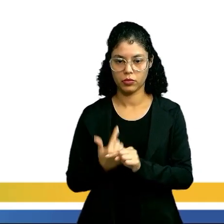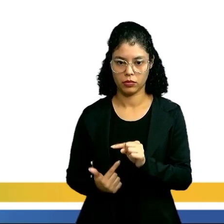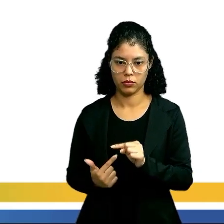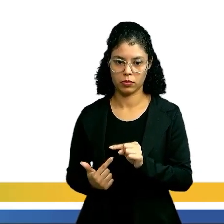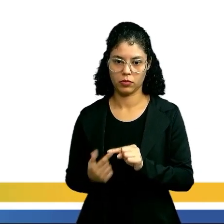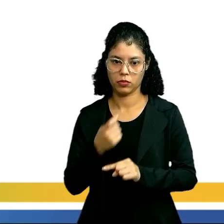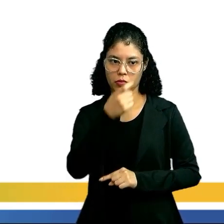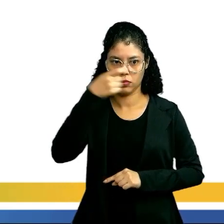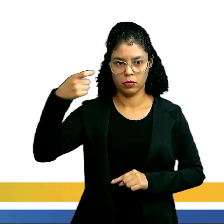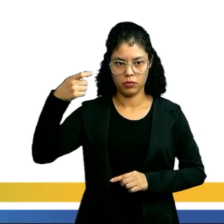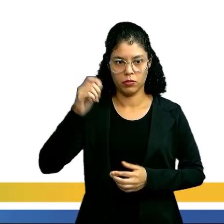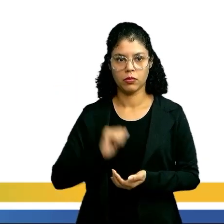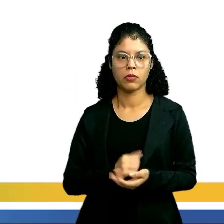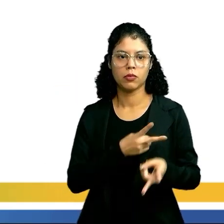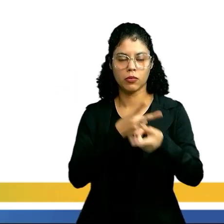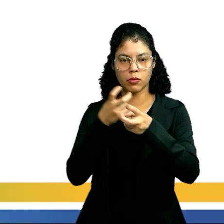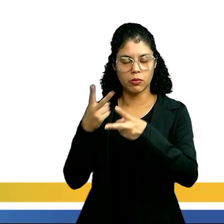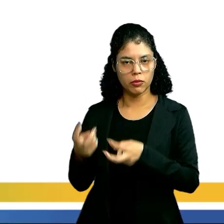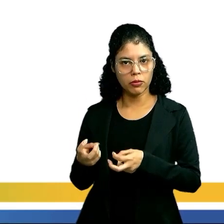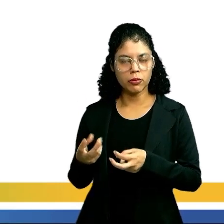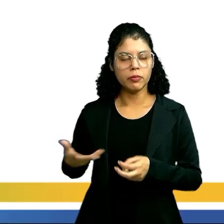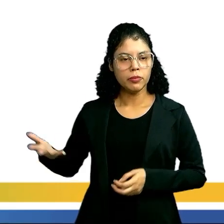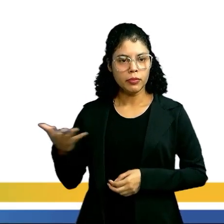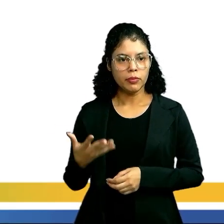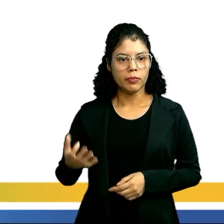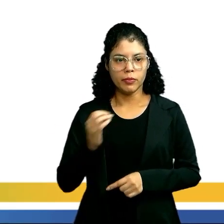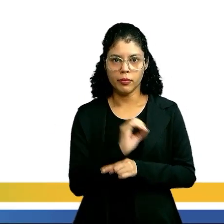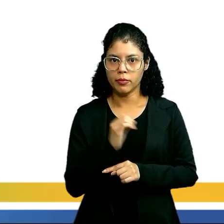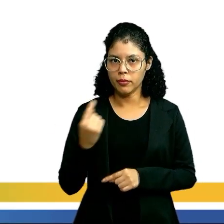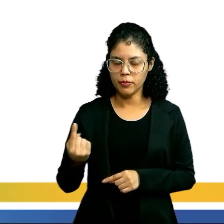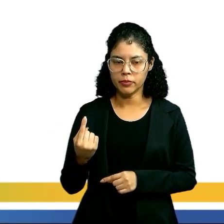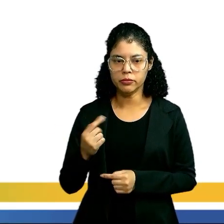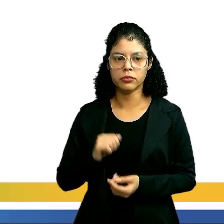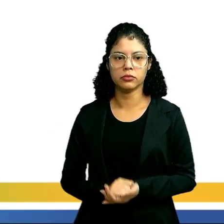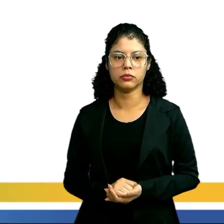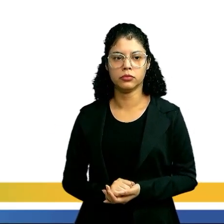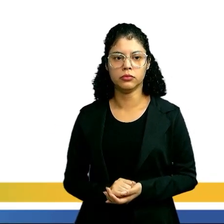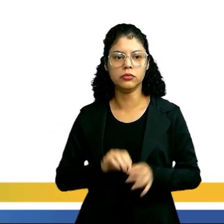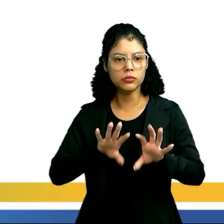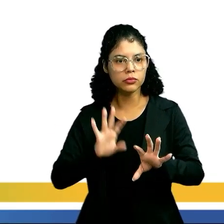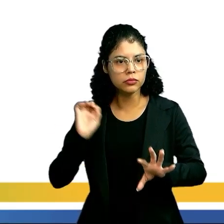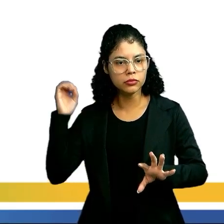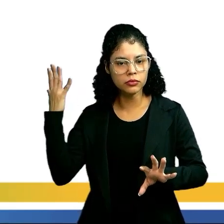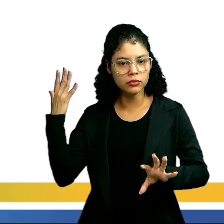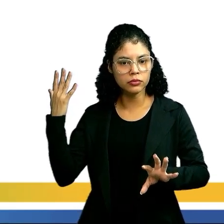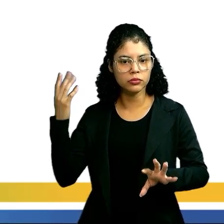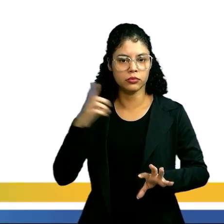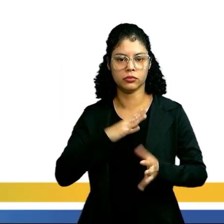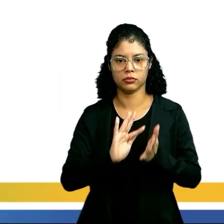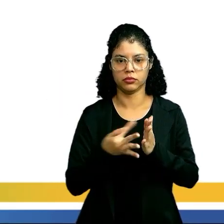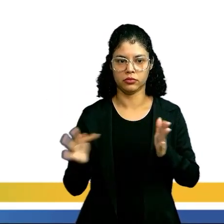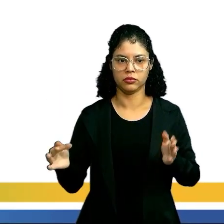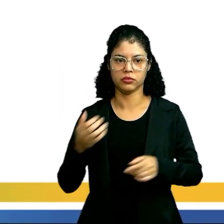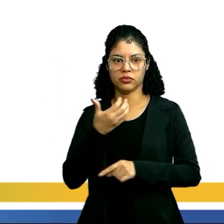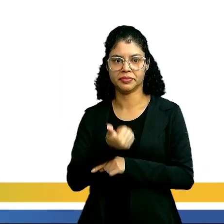elevado a x. Percebam que a base está entre 0 e 1. Quando isso acontece, eu tenho uma